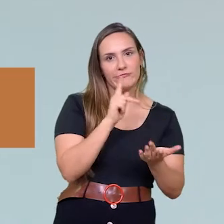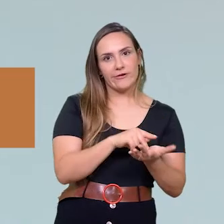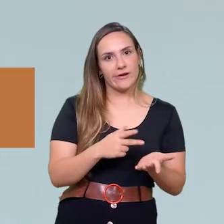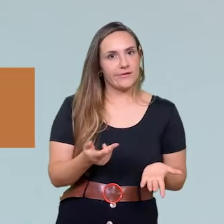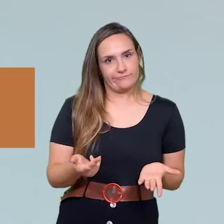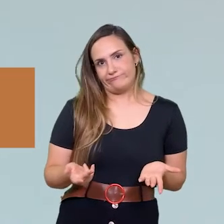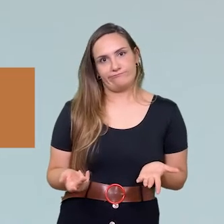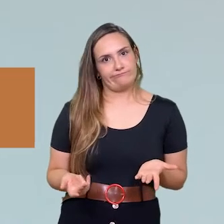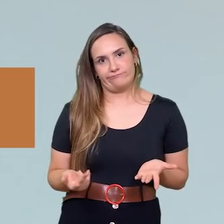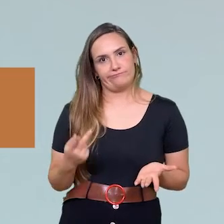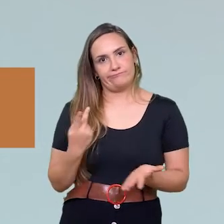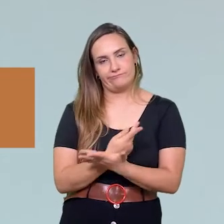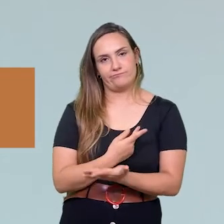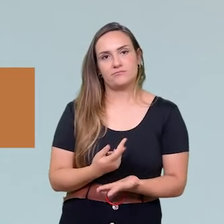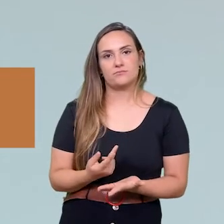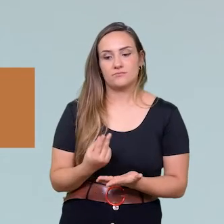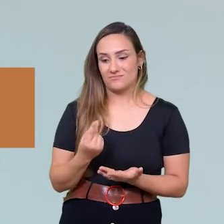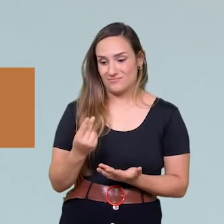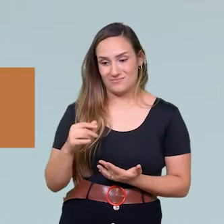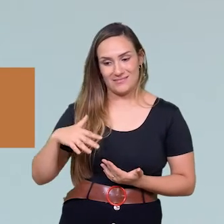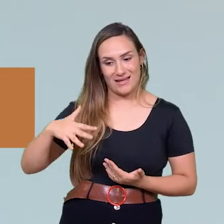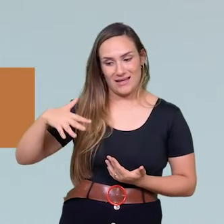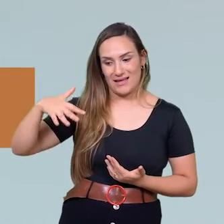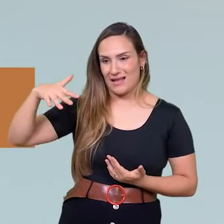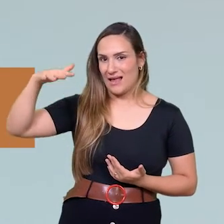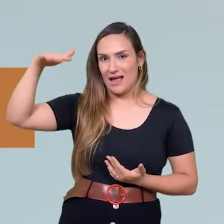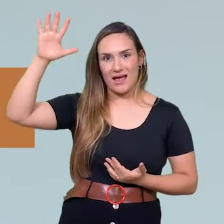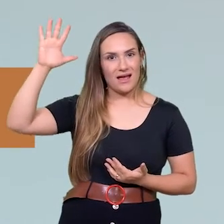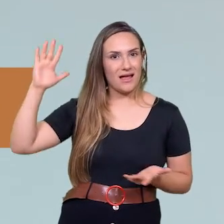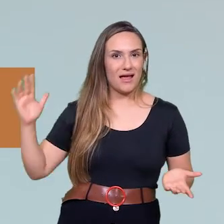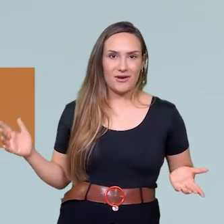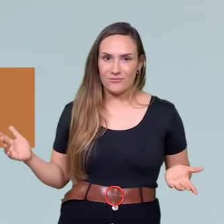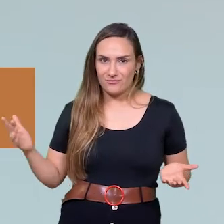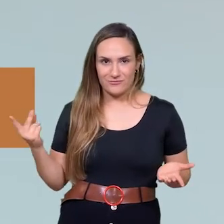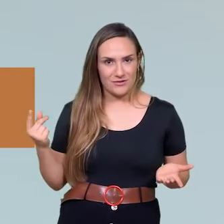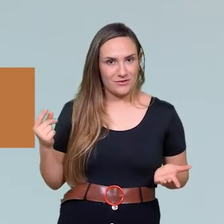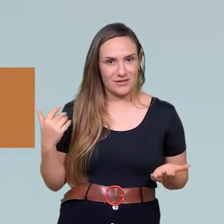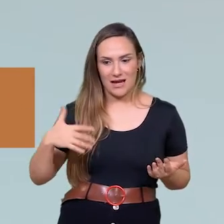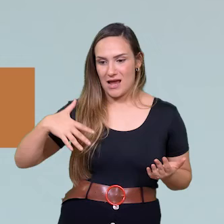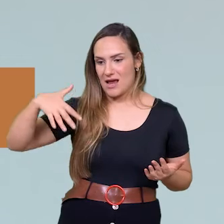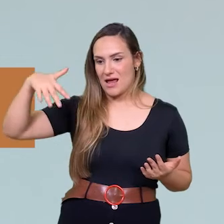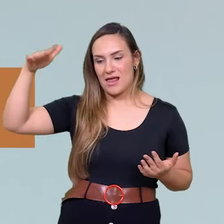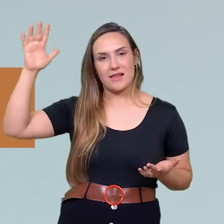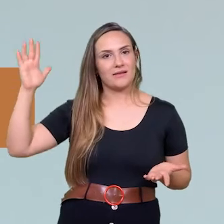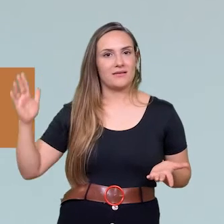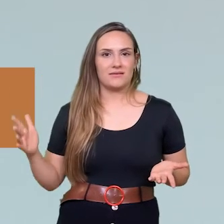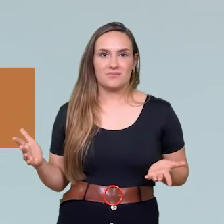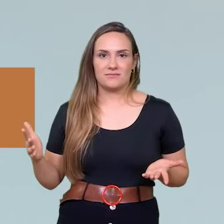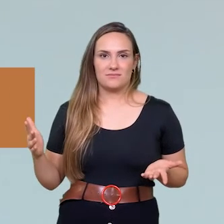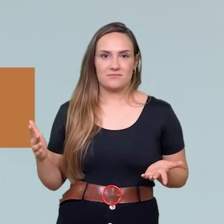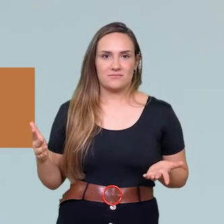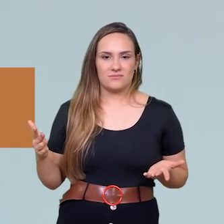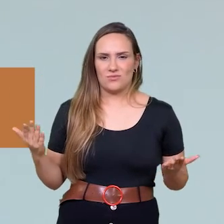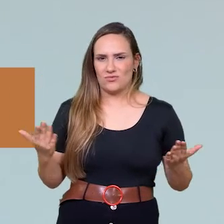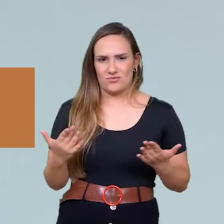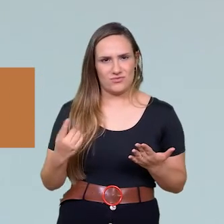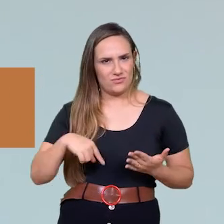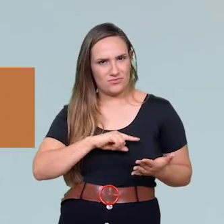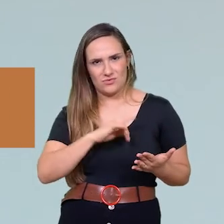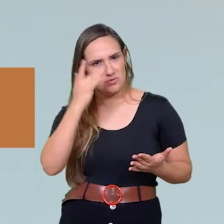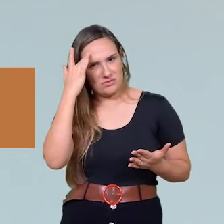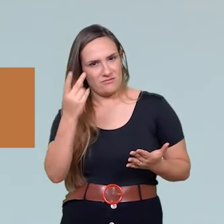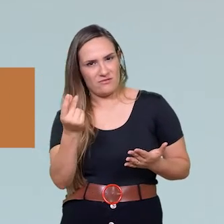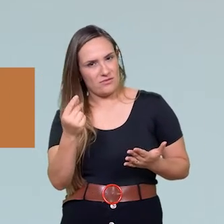que o preço. Porém, hoje os preços dispararam. A gente já pode falar novamente que